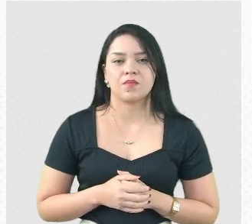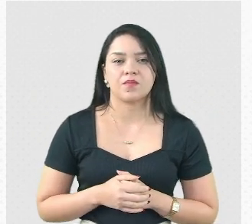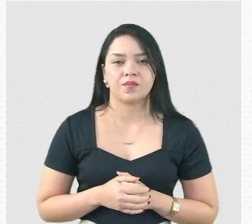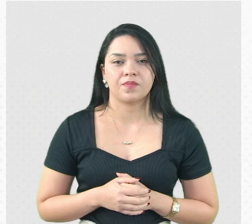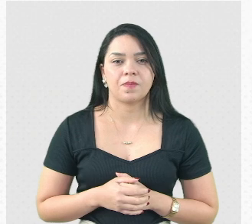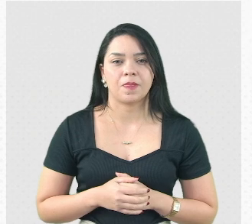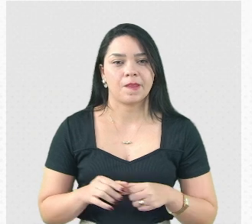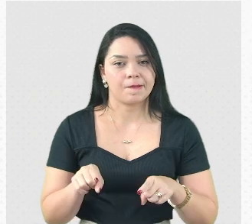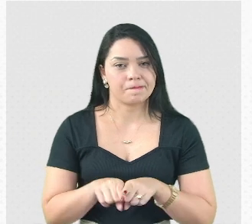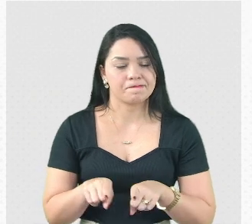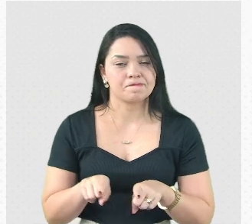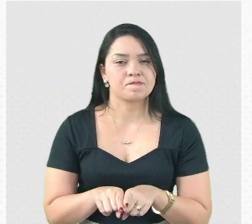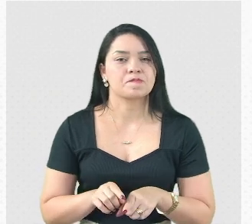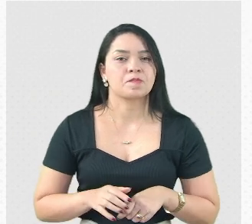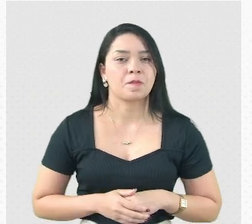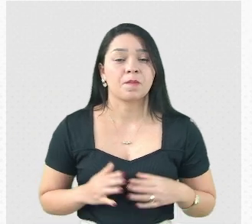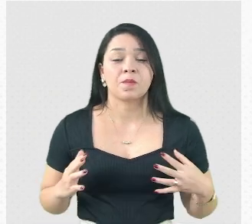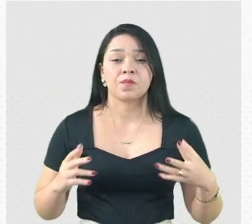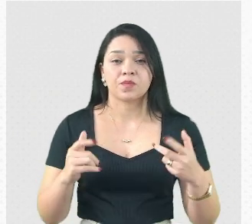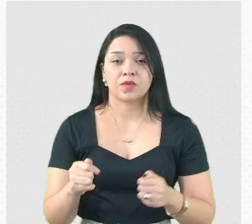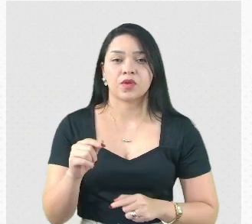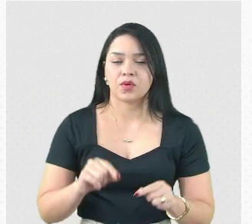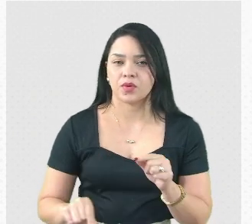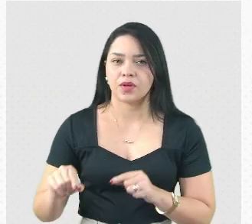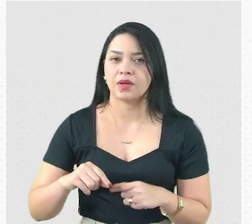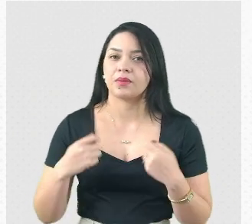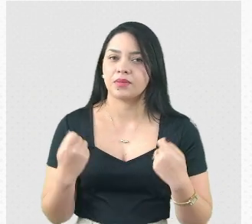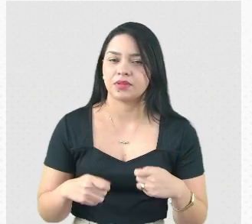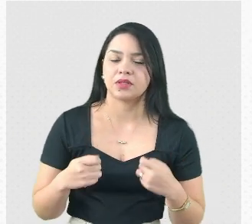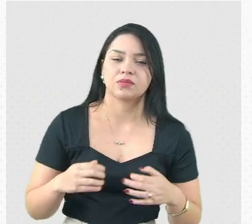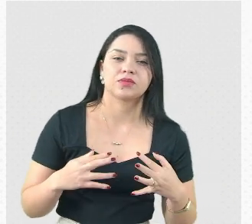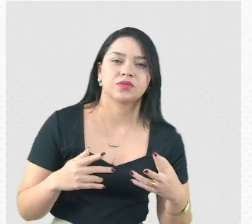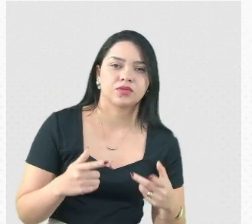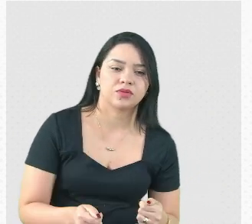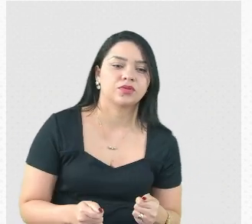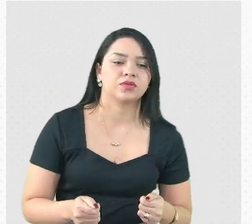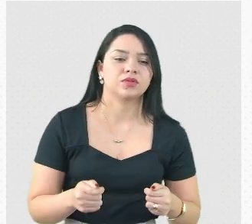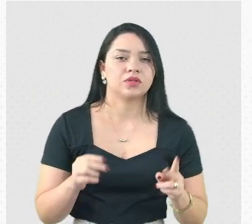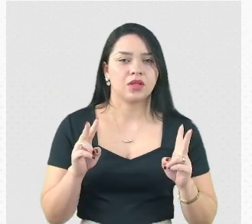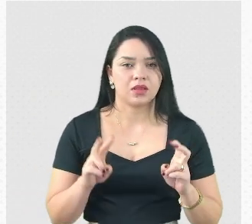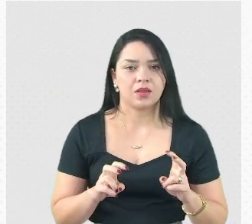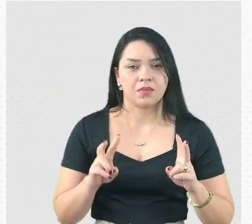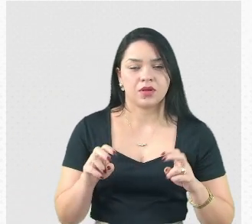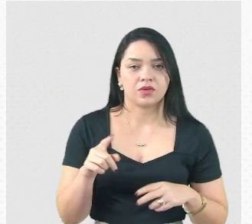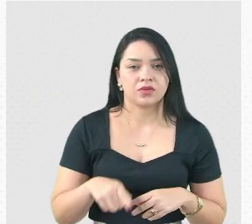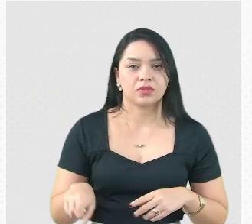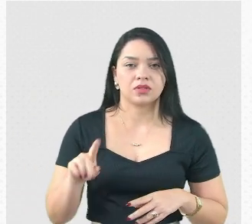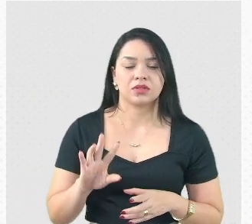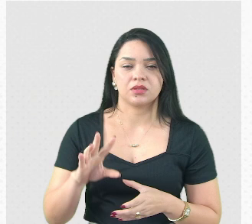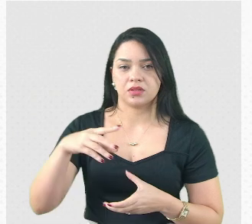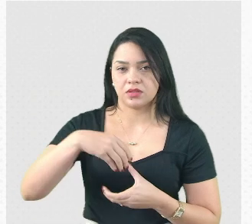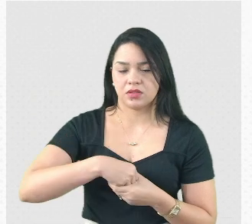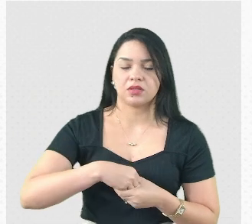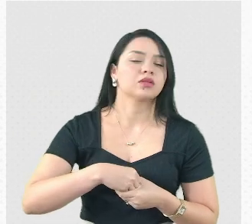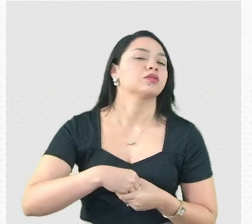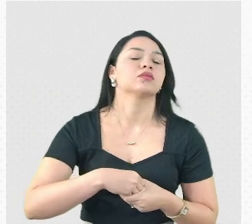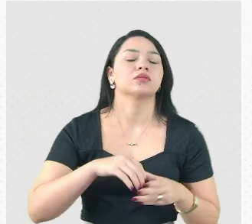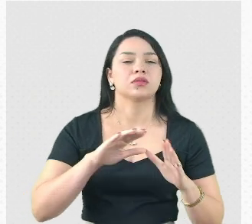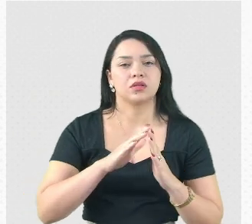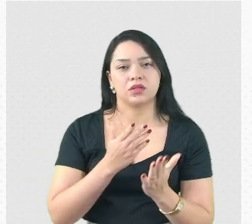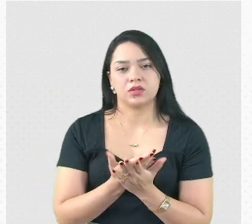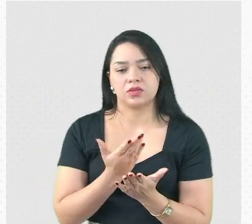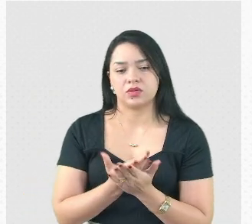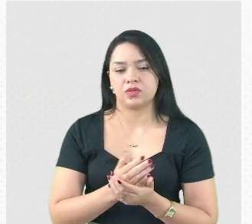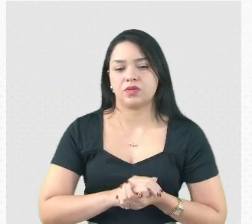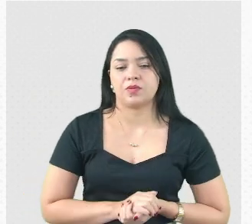aventura, ginástica. Nós devemos trabalhar todas essas unidades temáticas com vocês dentro do ambiente escolar.